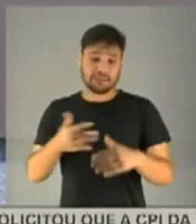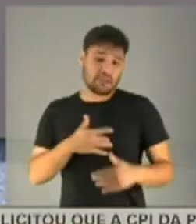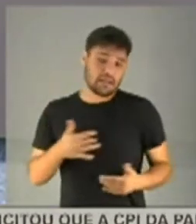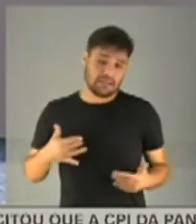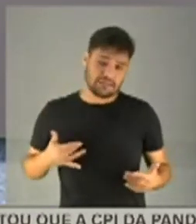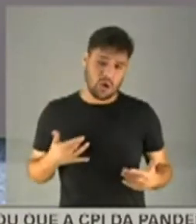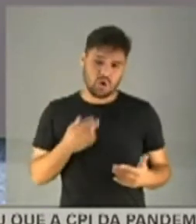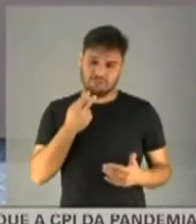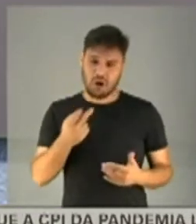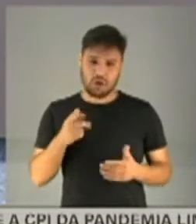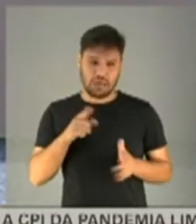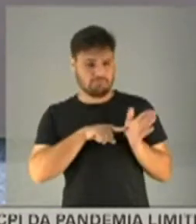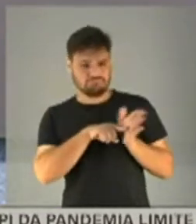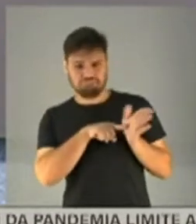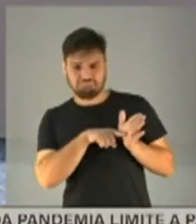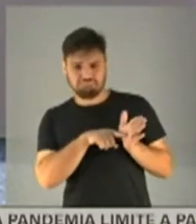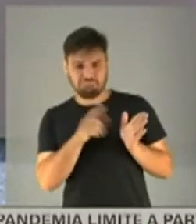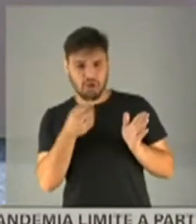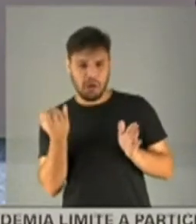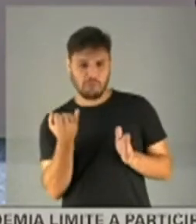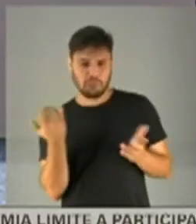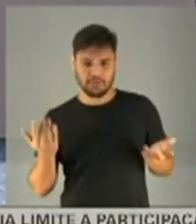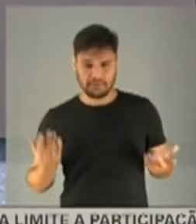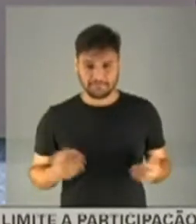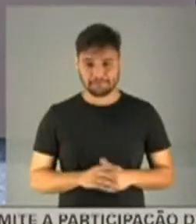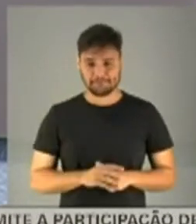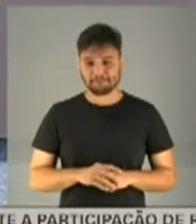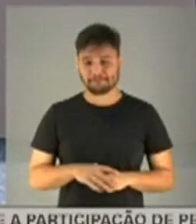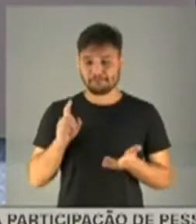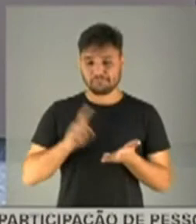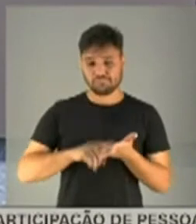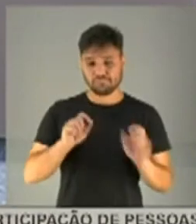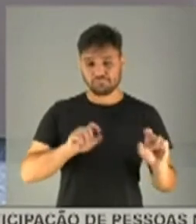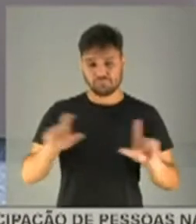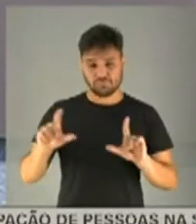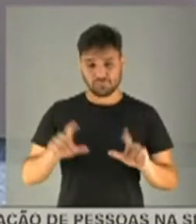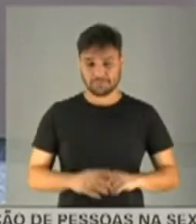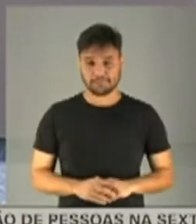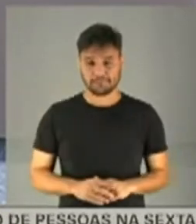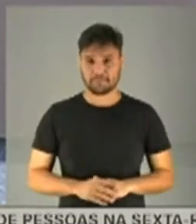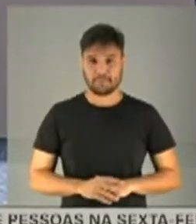Saúde de que este monitoramento não era mais relevante. Próximo slide, por favor.